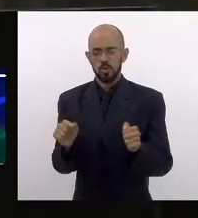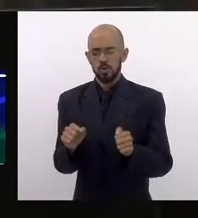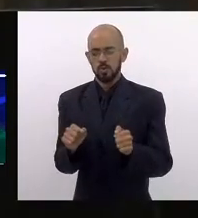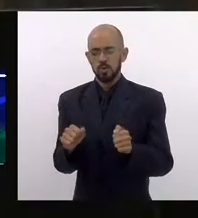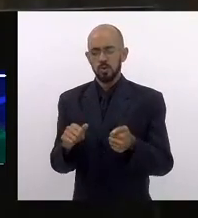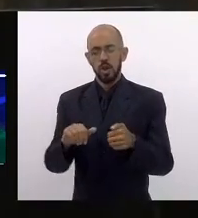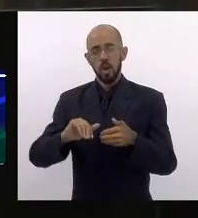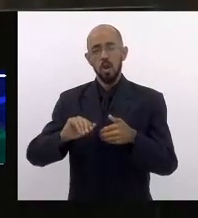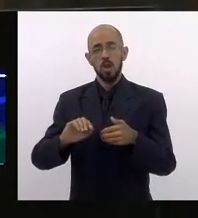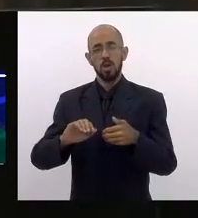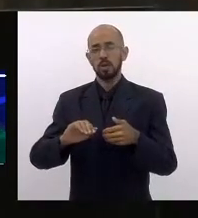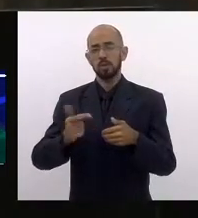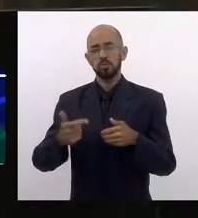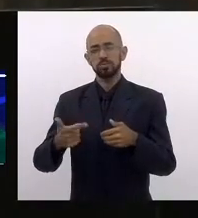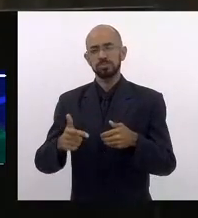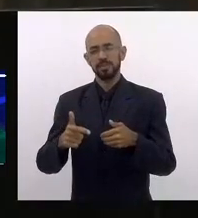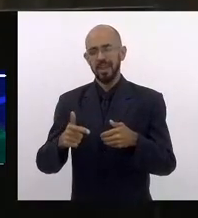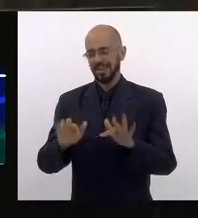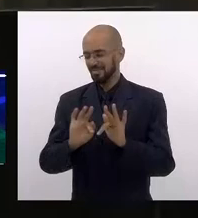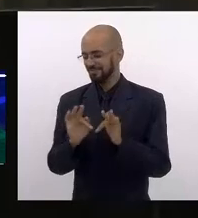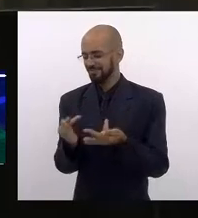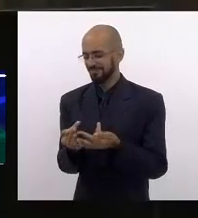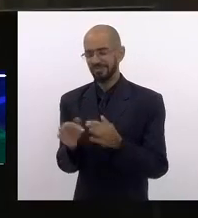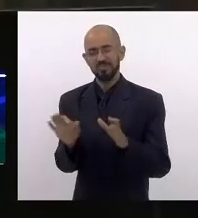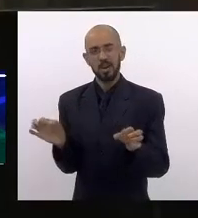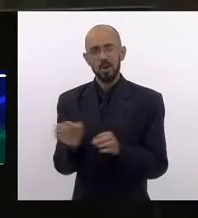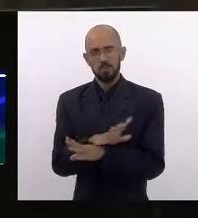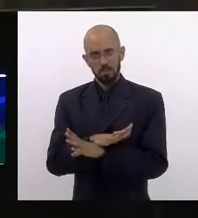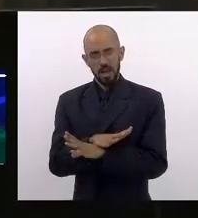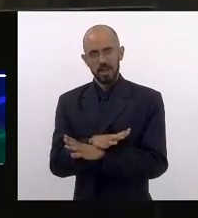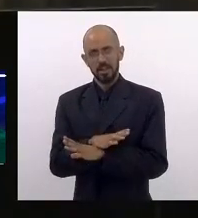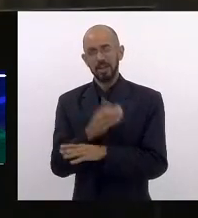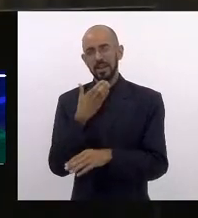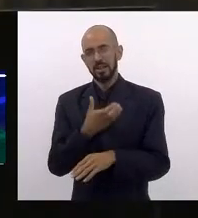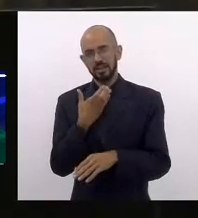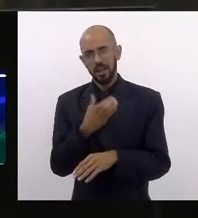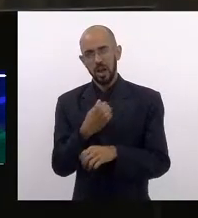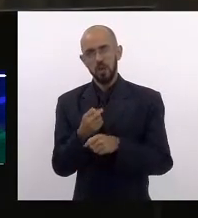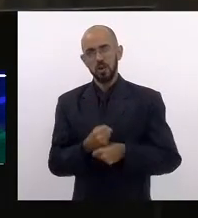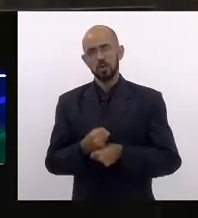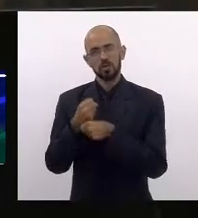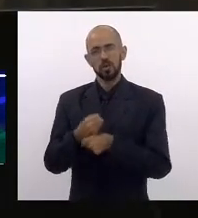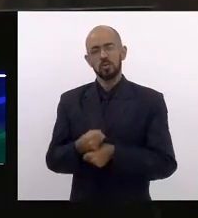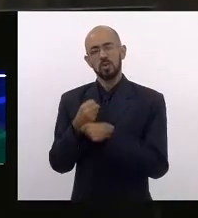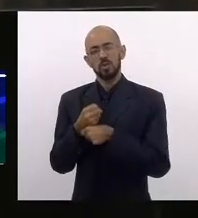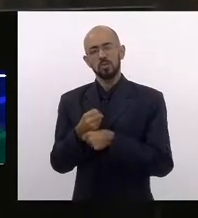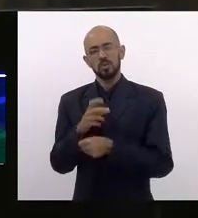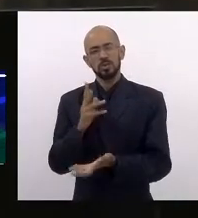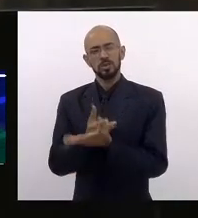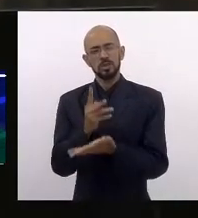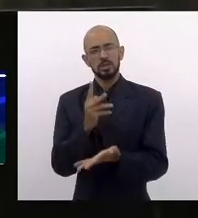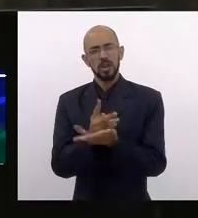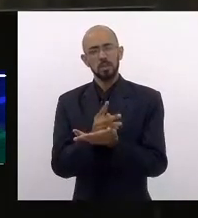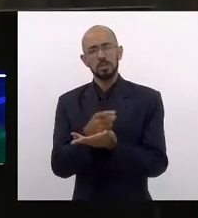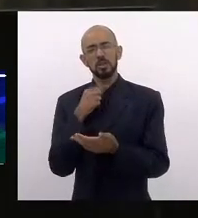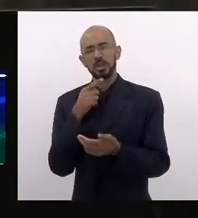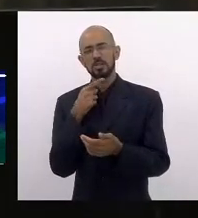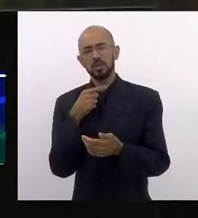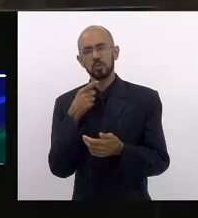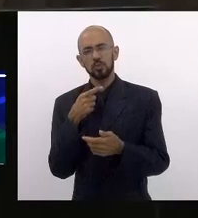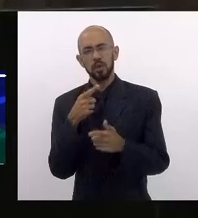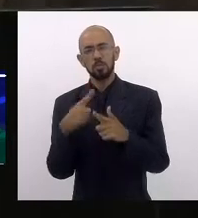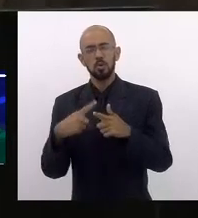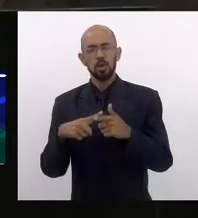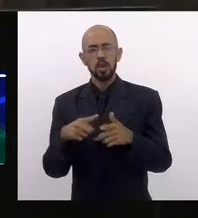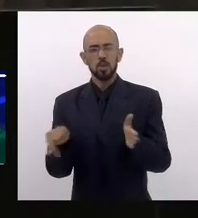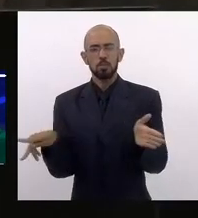querido. Passará o Natal, o Ano Novo, e que passará todos os dias se perguntando por que o braço armado